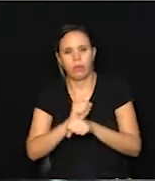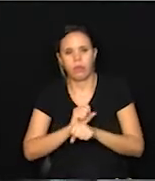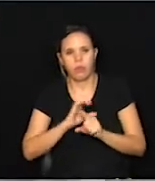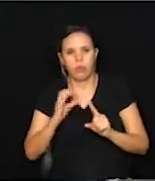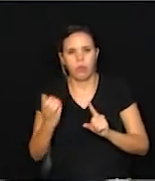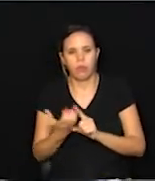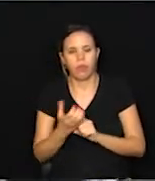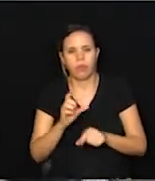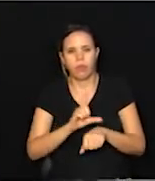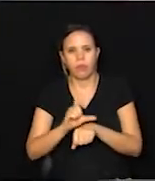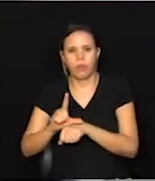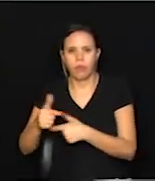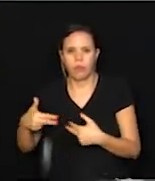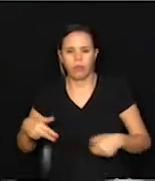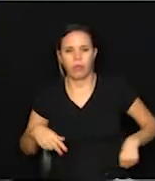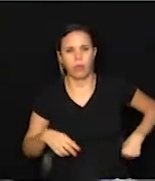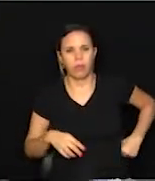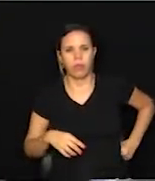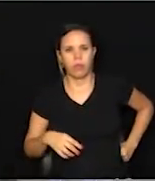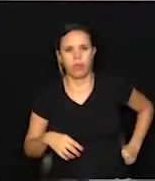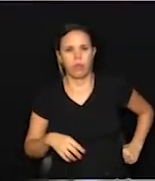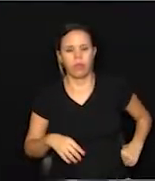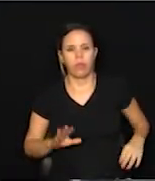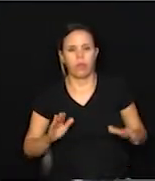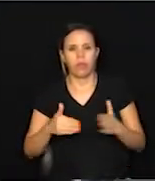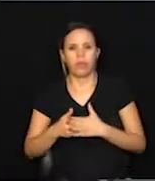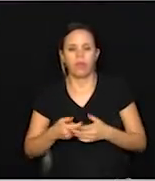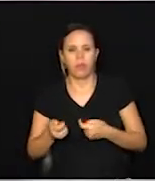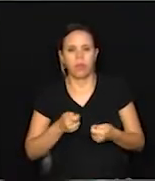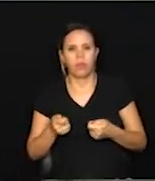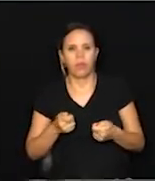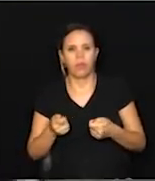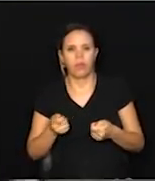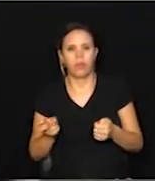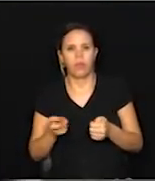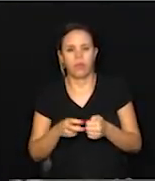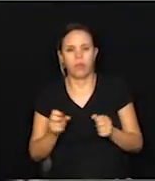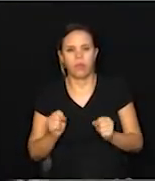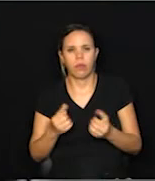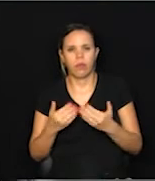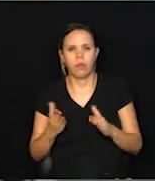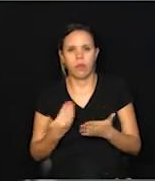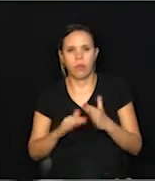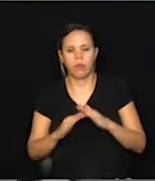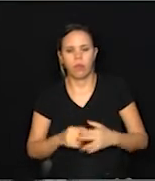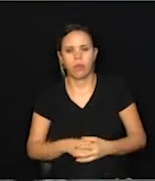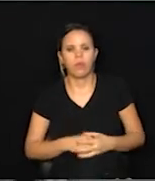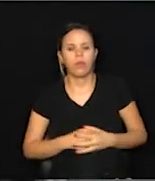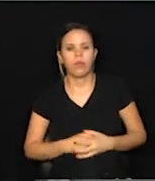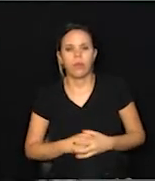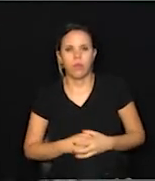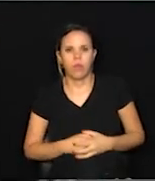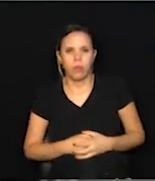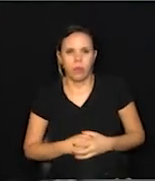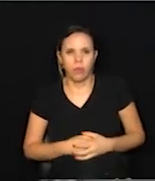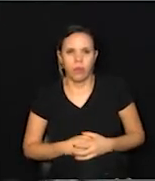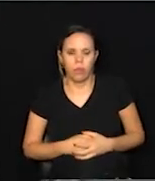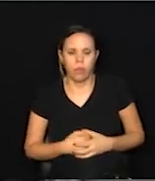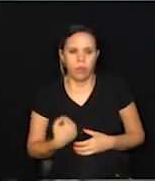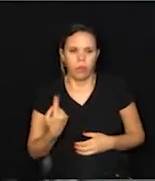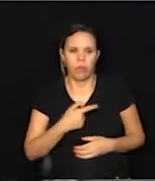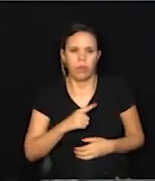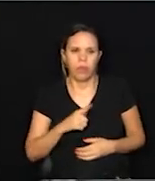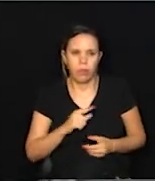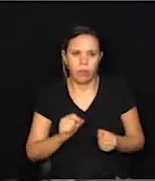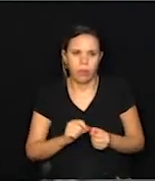como comércio, enfim, restringir de fato, controlar o vírus para poder abrir escola, né? Então, a gente tem